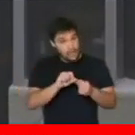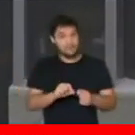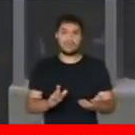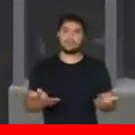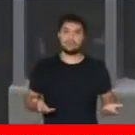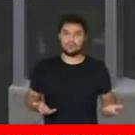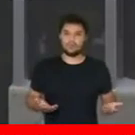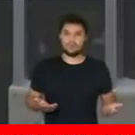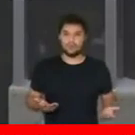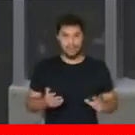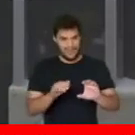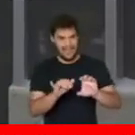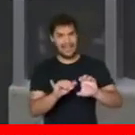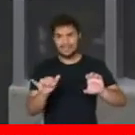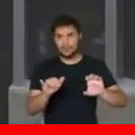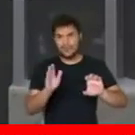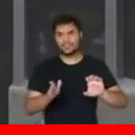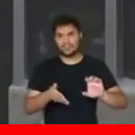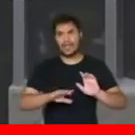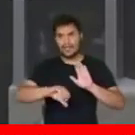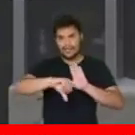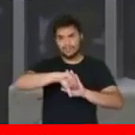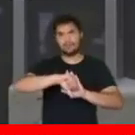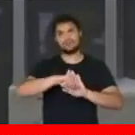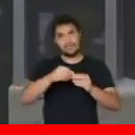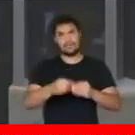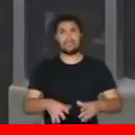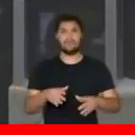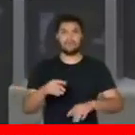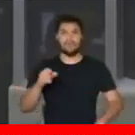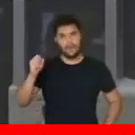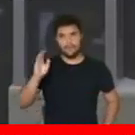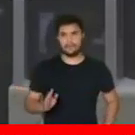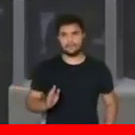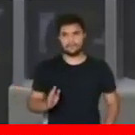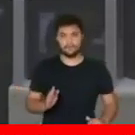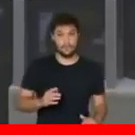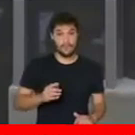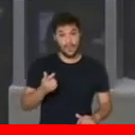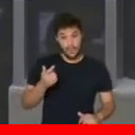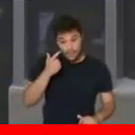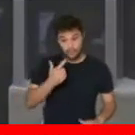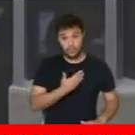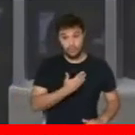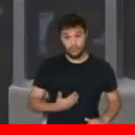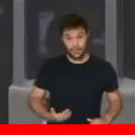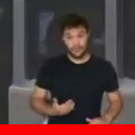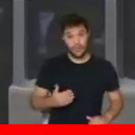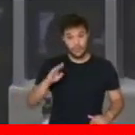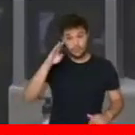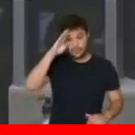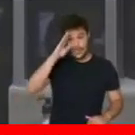O da Eletrobras já é crime de lesa pátria. O que eu vejo mais medo no governo Bolsonaro, nele e na família dele, é